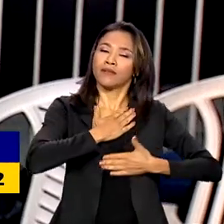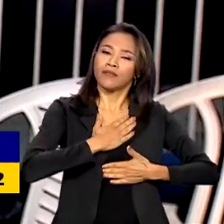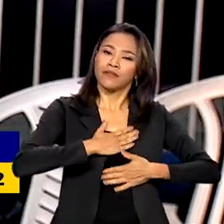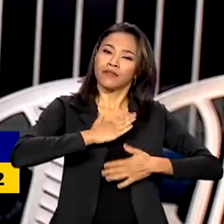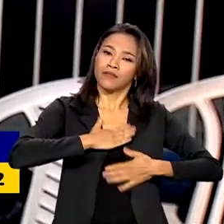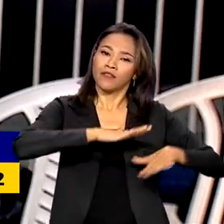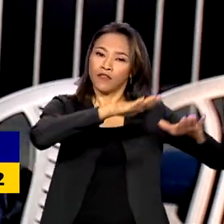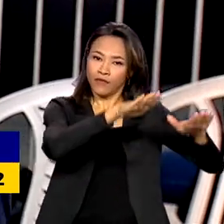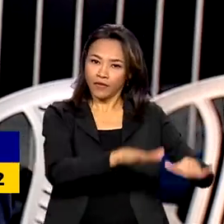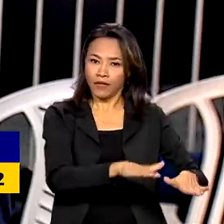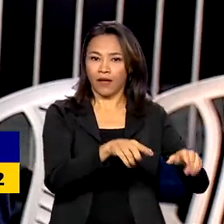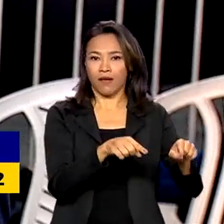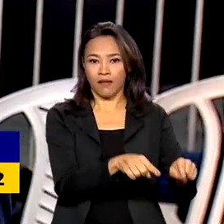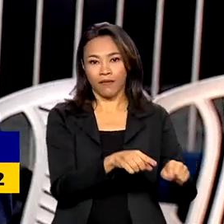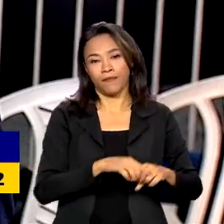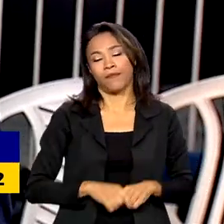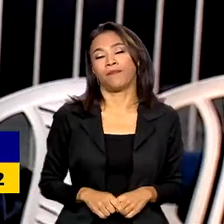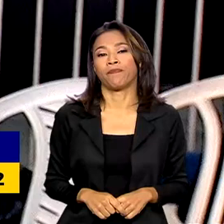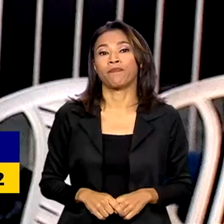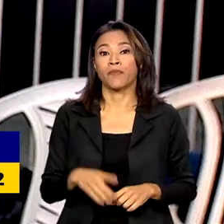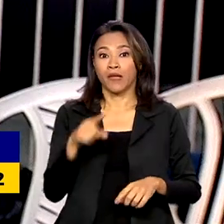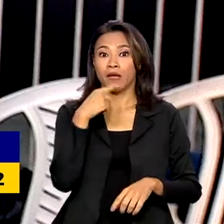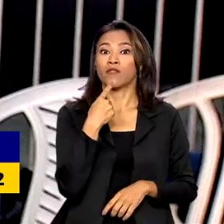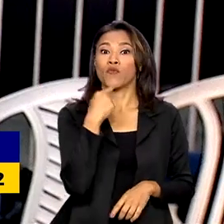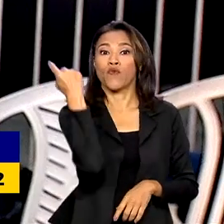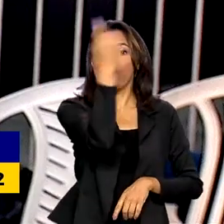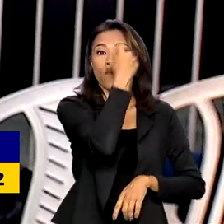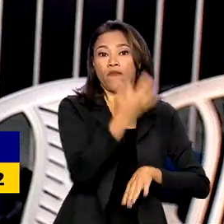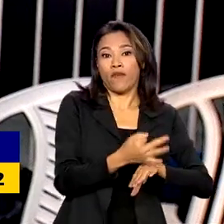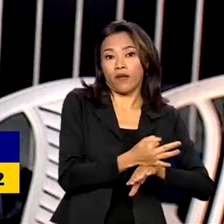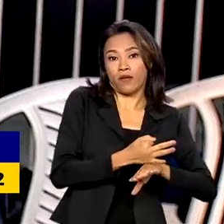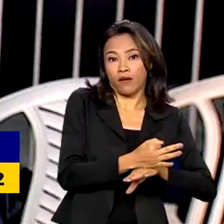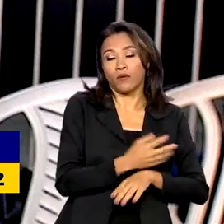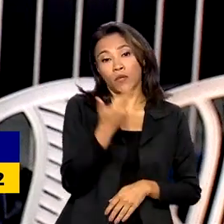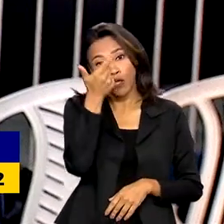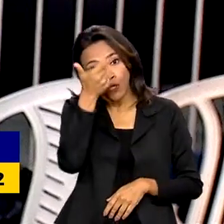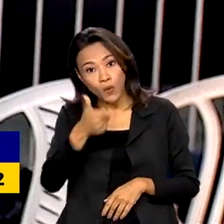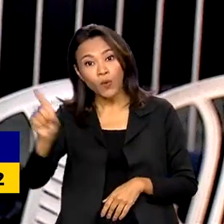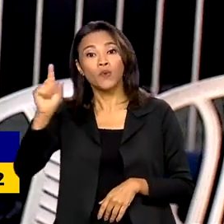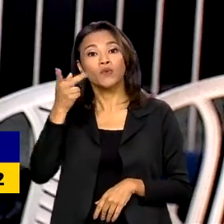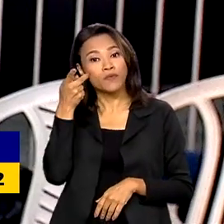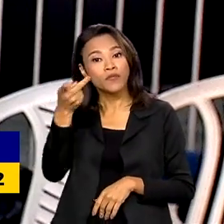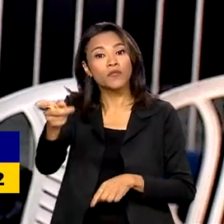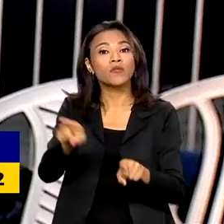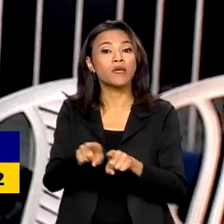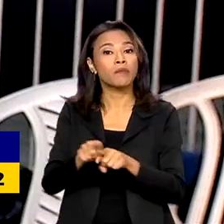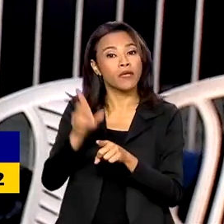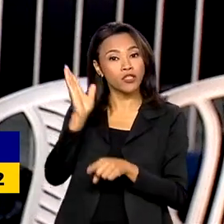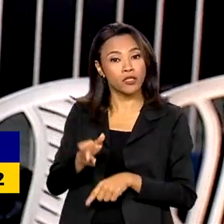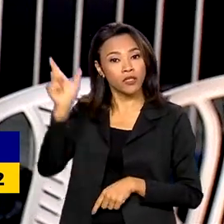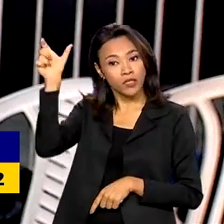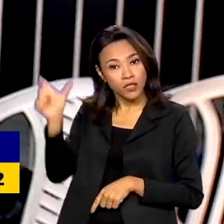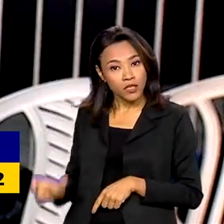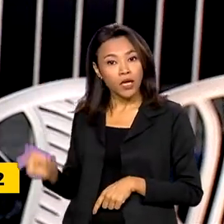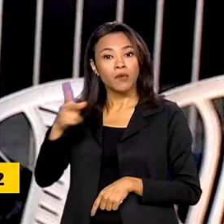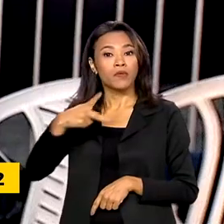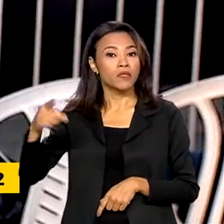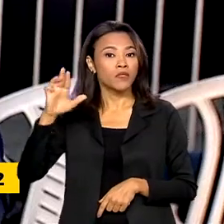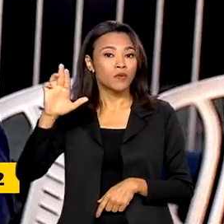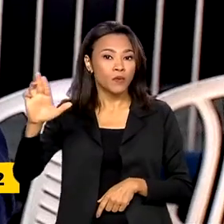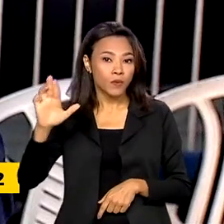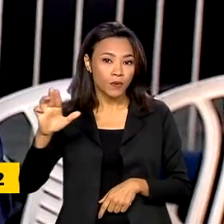Corpus Christi. E ontem o presidente visitou o polo automotivo de Goiânia, que fica na zona da Mata Norte, aqui de